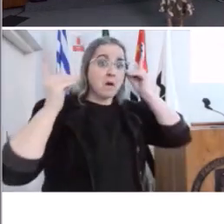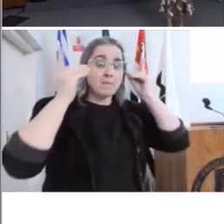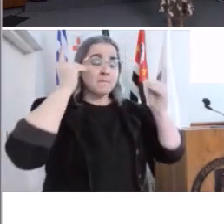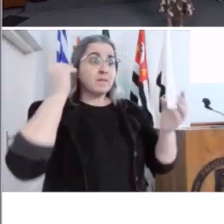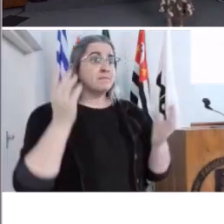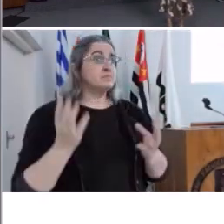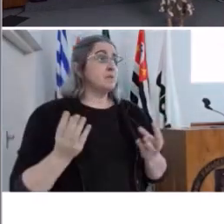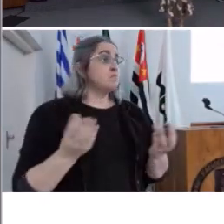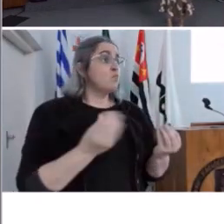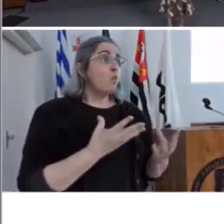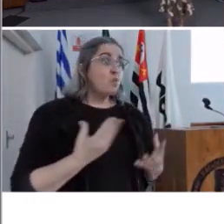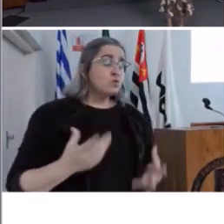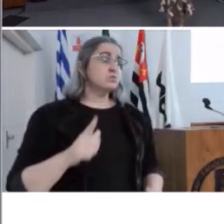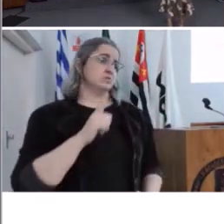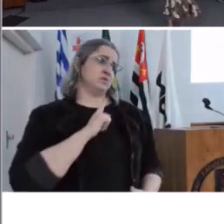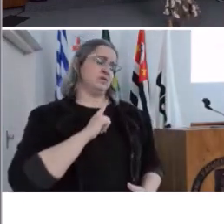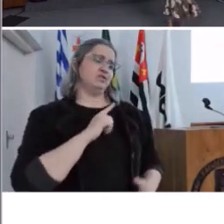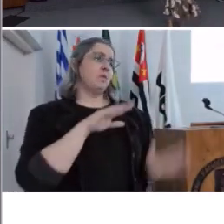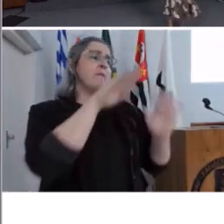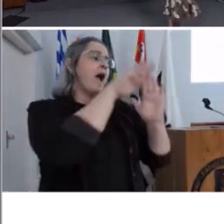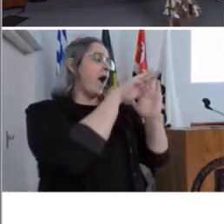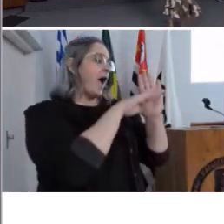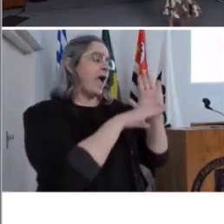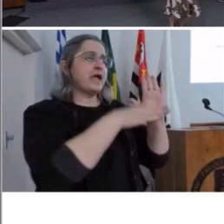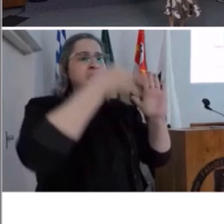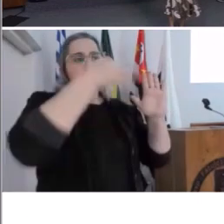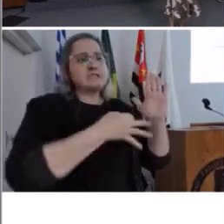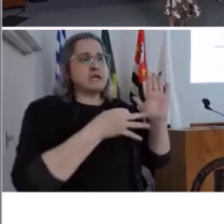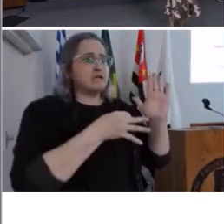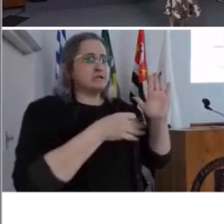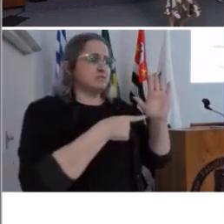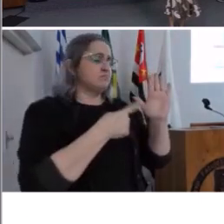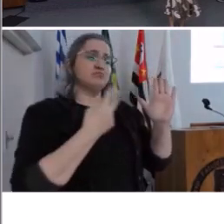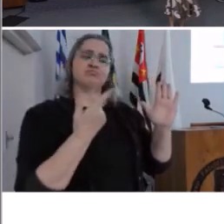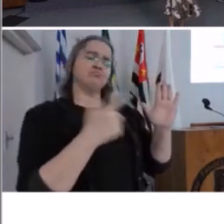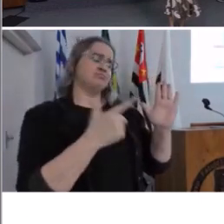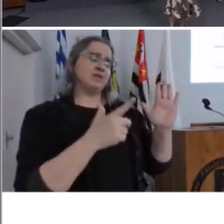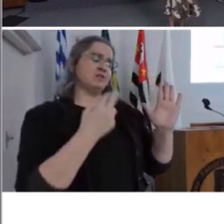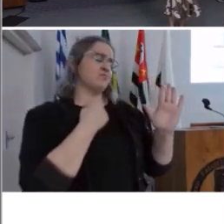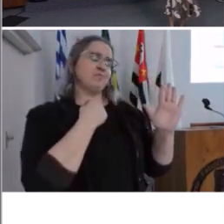Por isso que não dá para você fazer uma cartilha, né, e fazer um protocolo fechado.